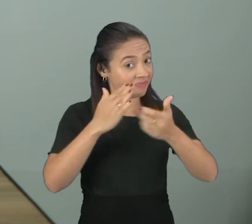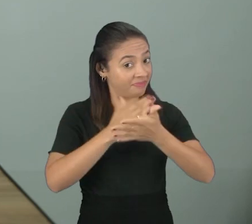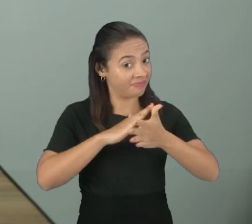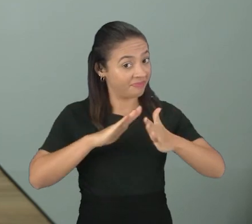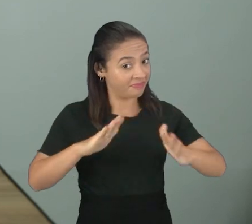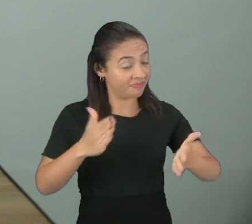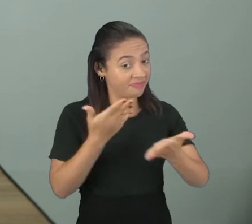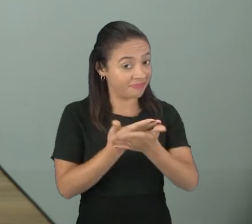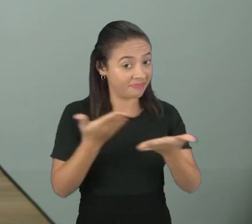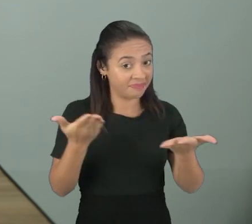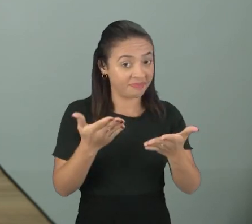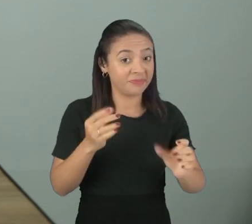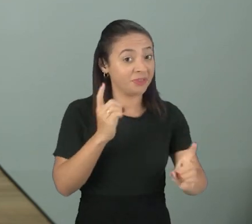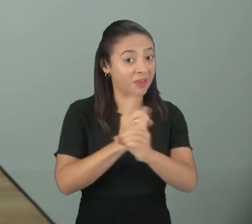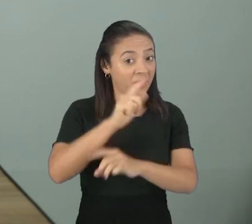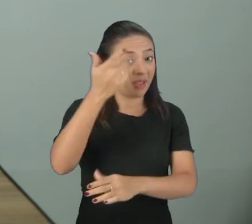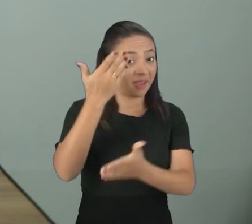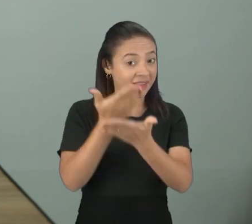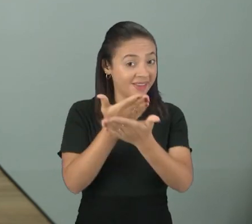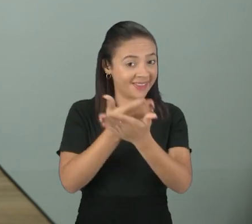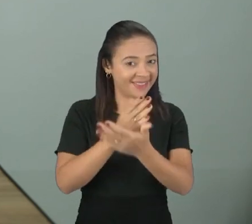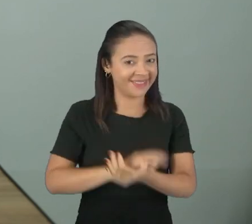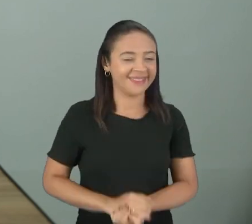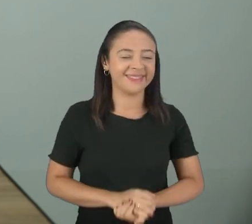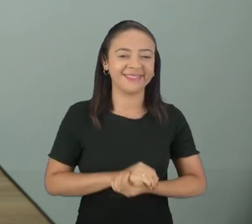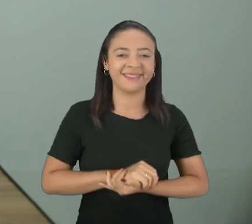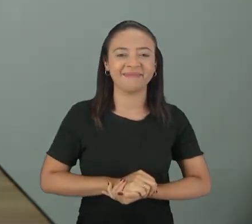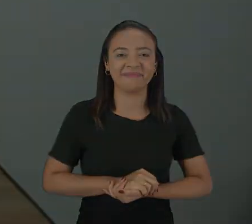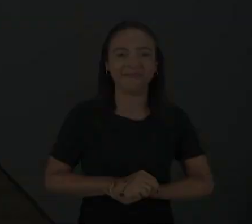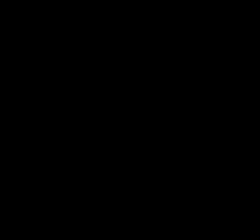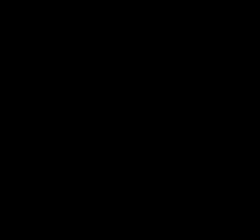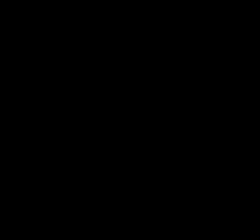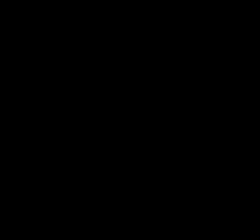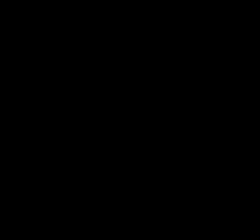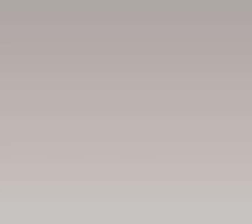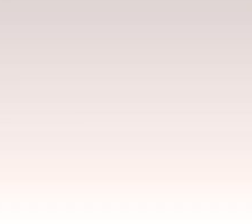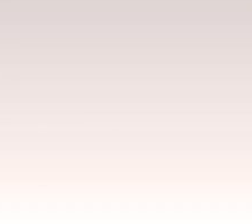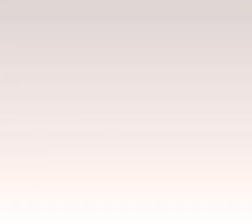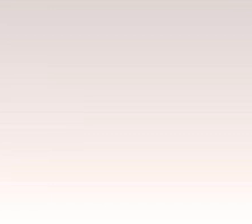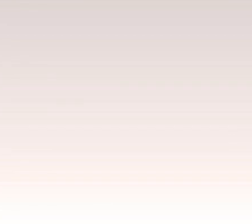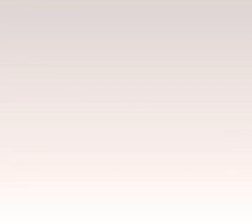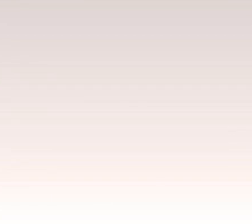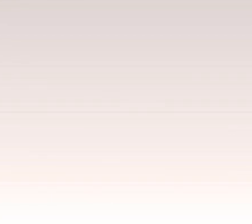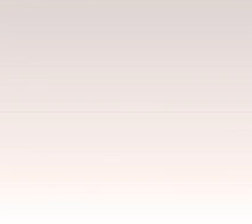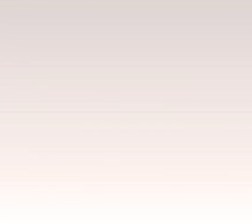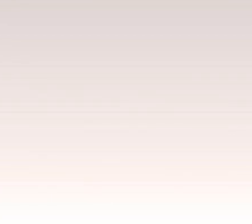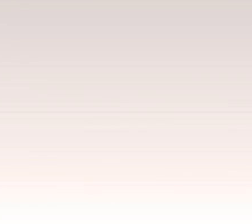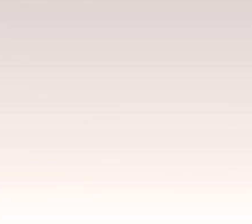finalizamos essa aula por aqui. Te vejo na próxima aula. Fica com Deus.